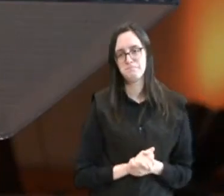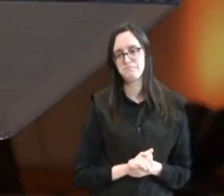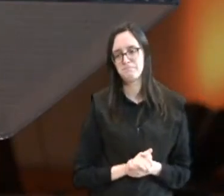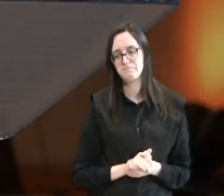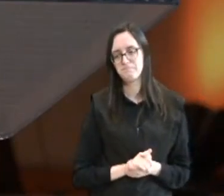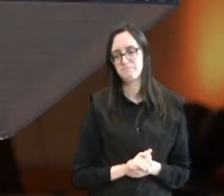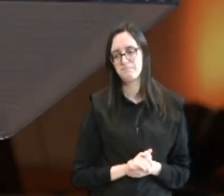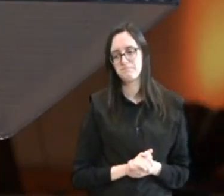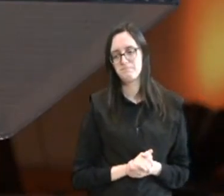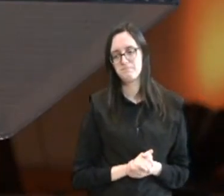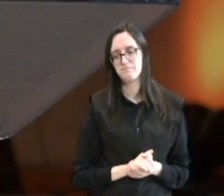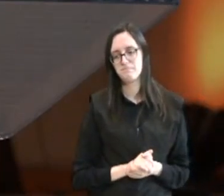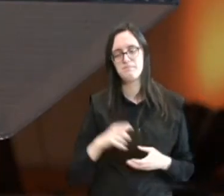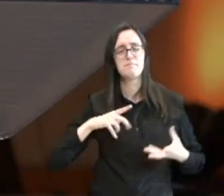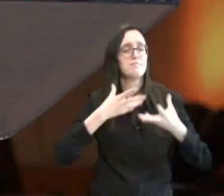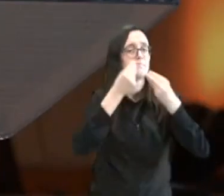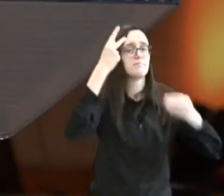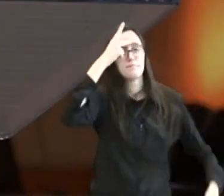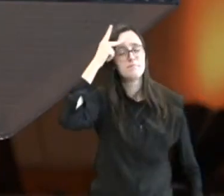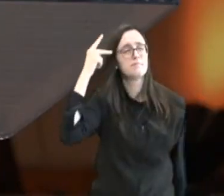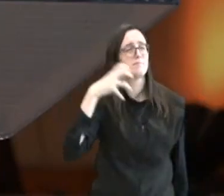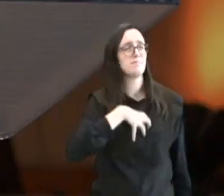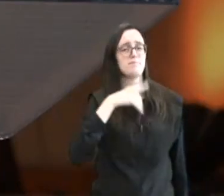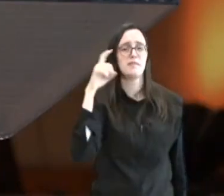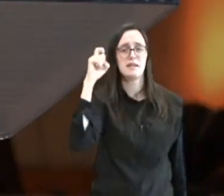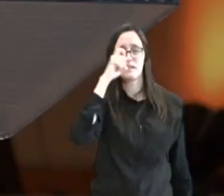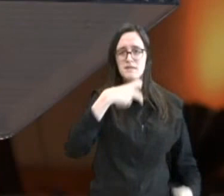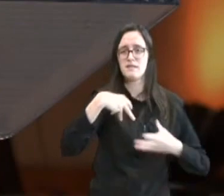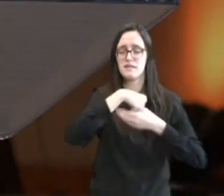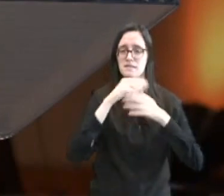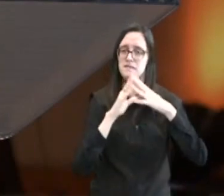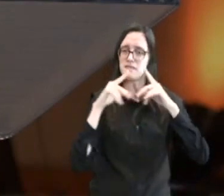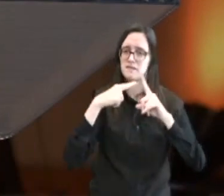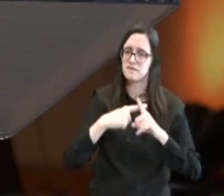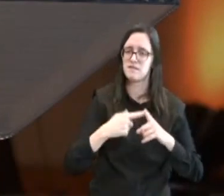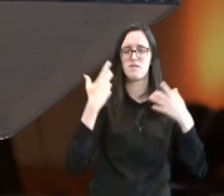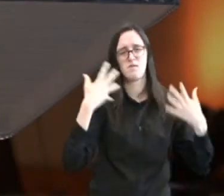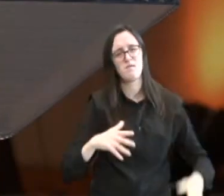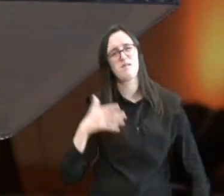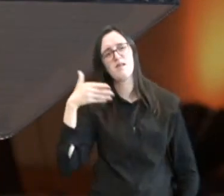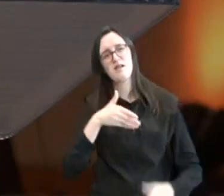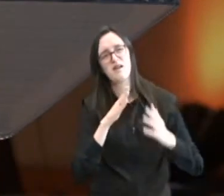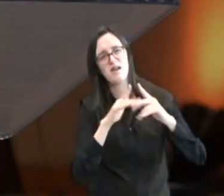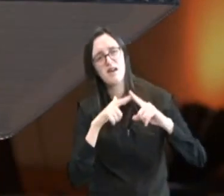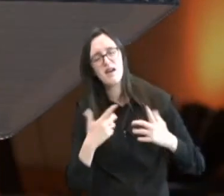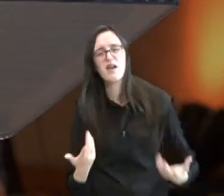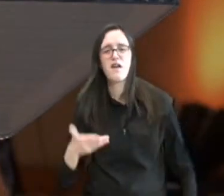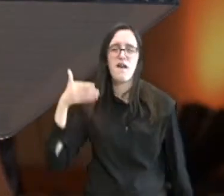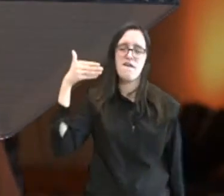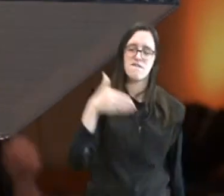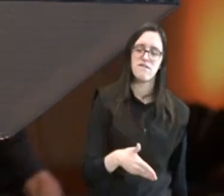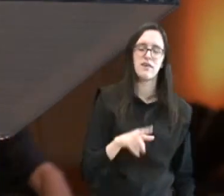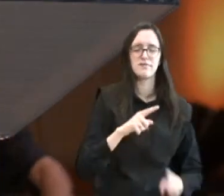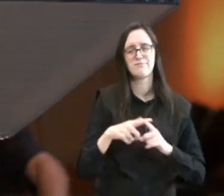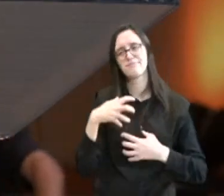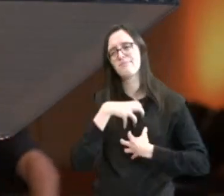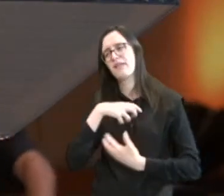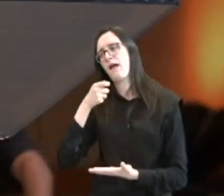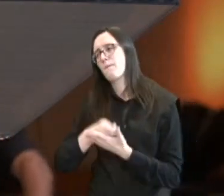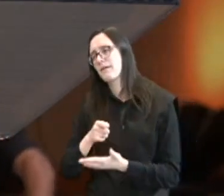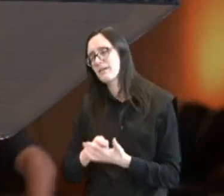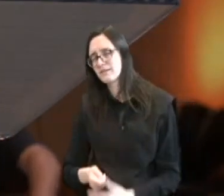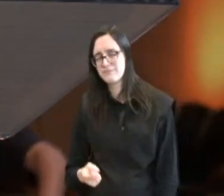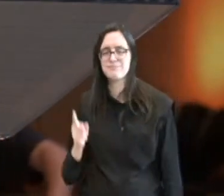Tem tanta gente que tem tanta dificuldade para vir à igreja, não gosta de vir à igreja, vem como se fosse uma